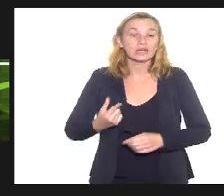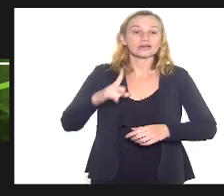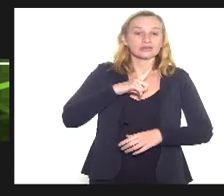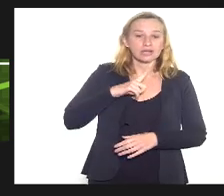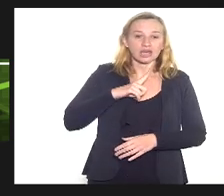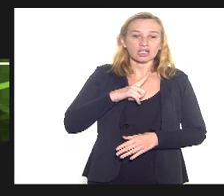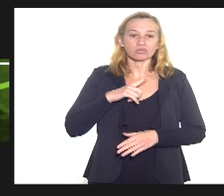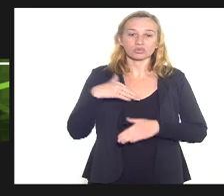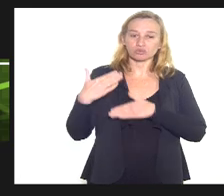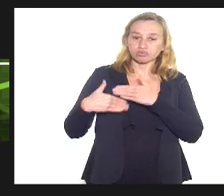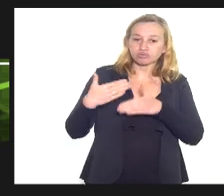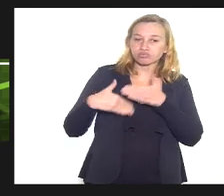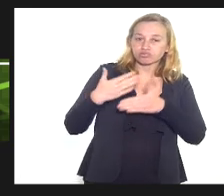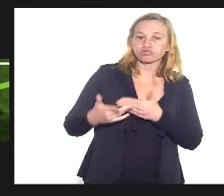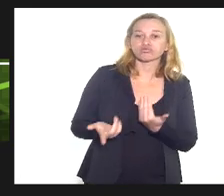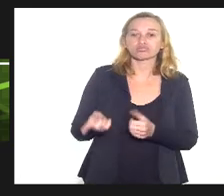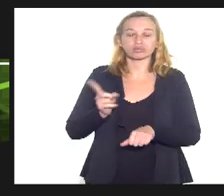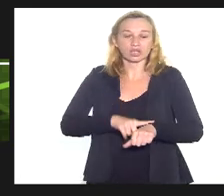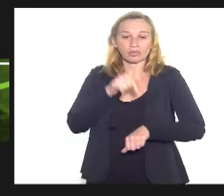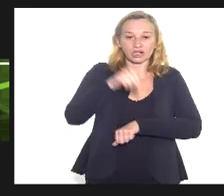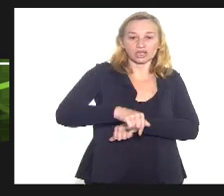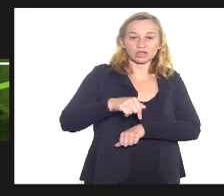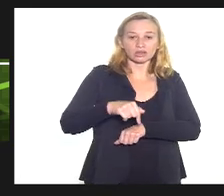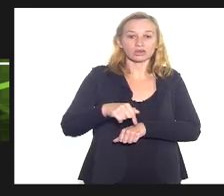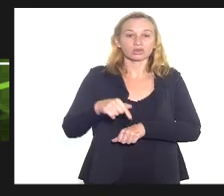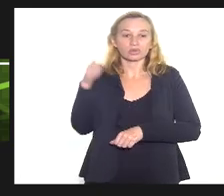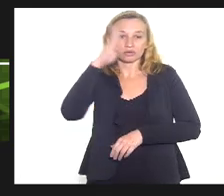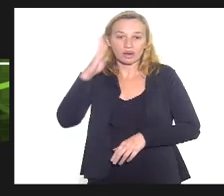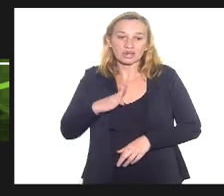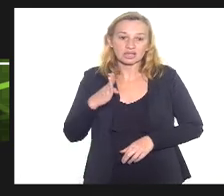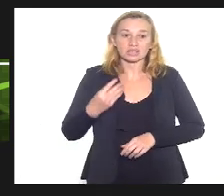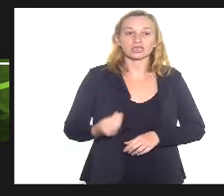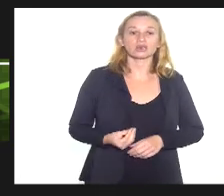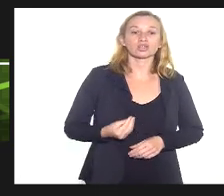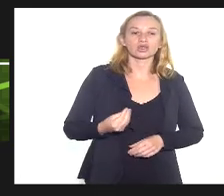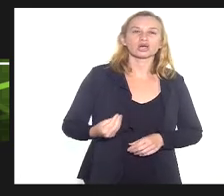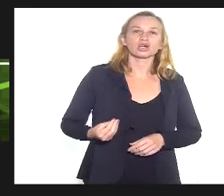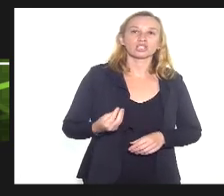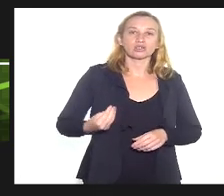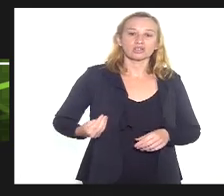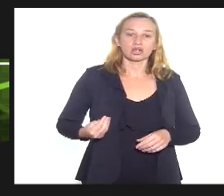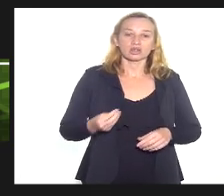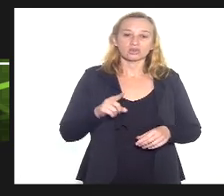presença de longa data aqui no país. Estamos presentes aqui desde